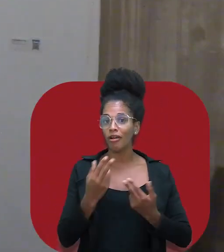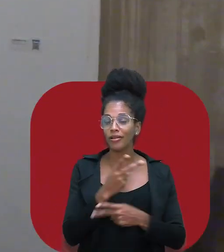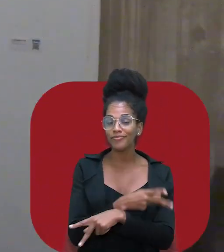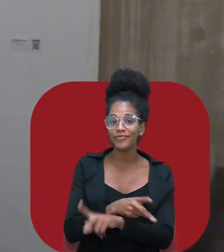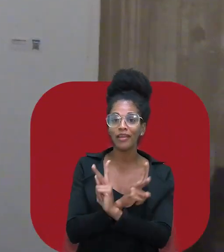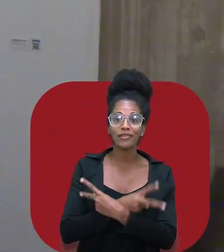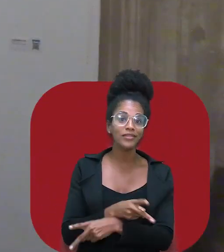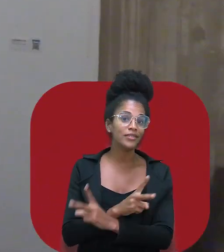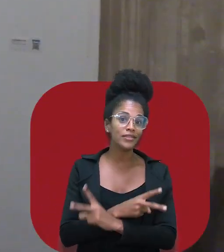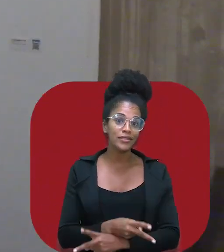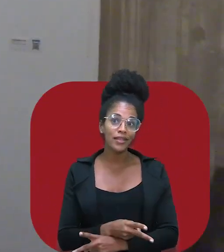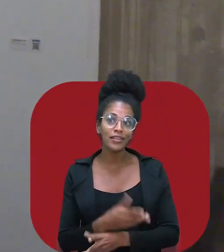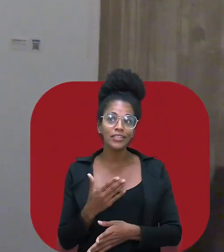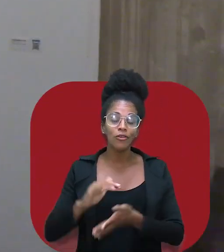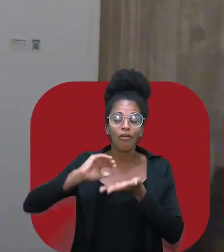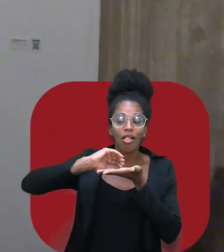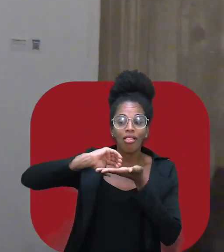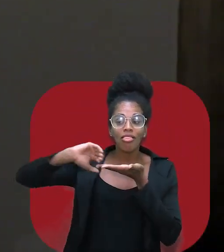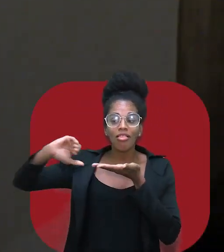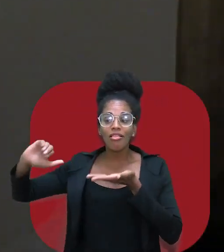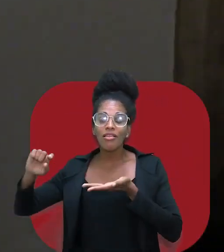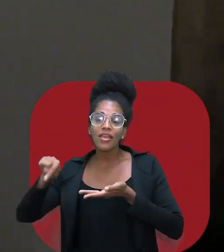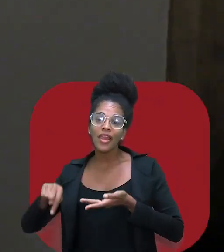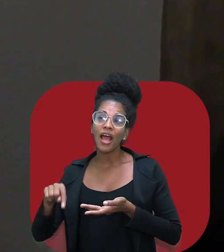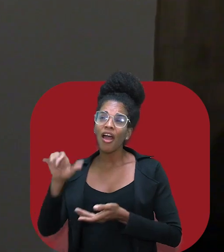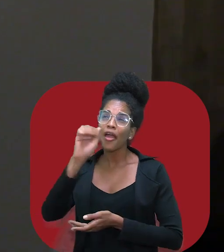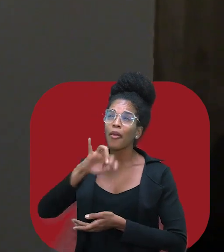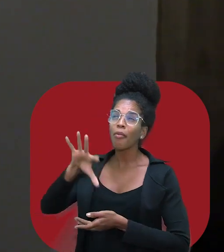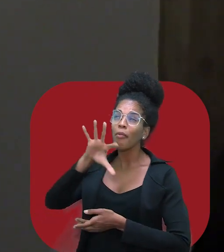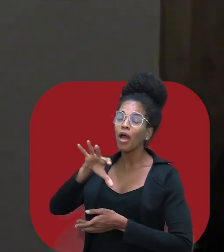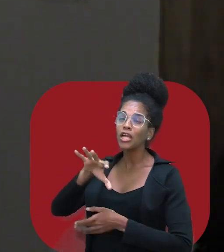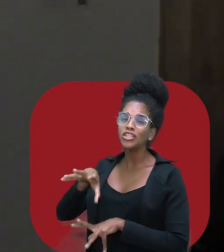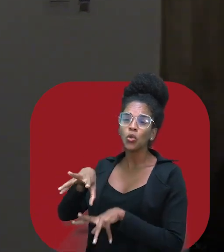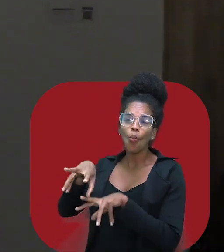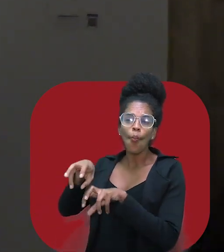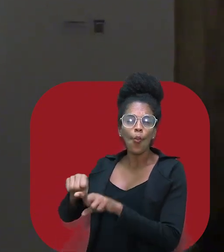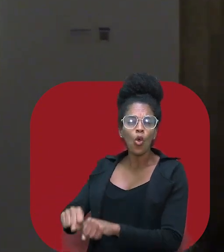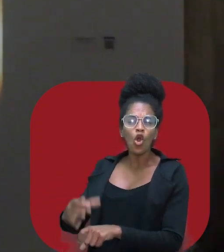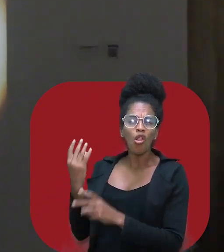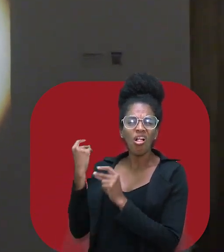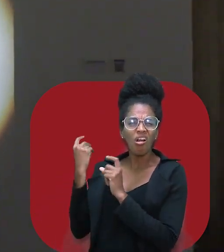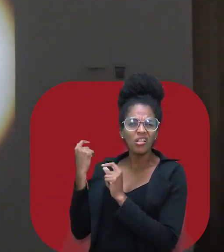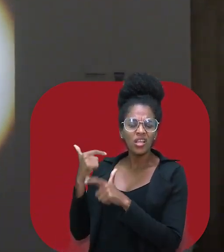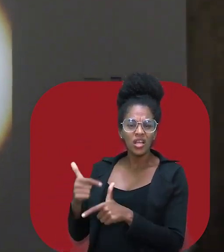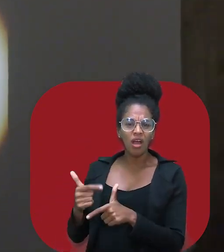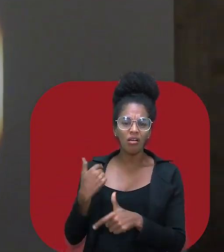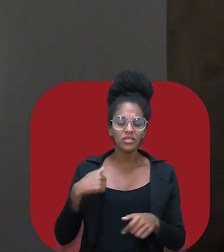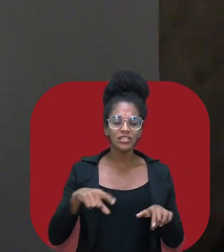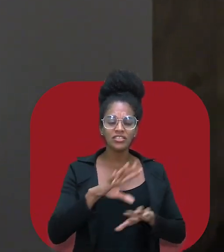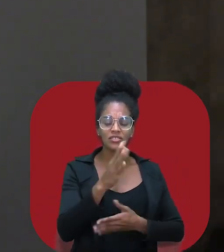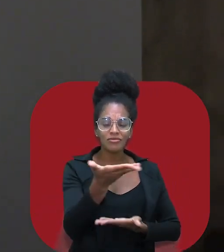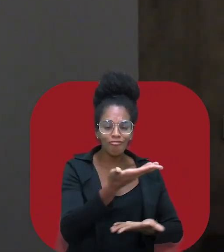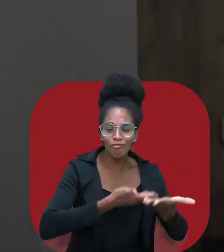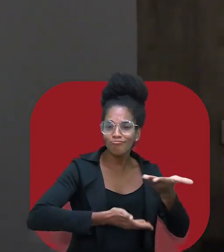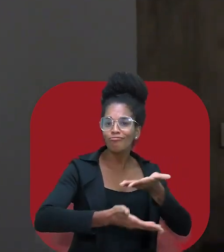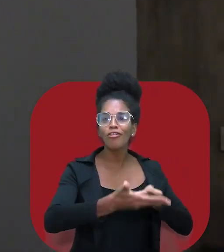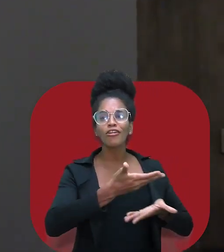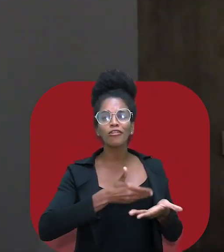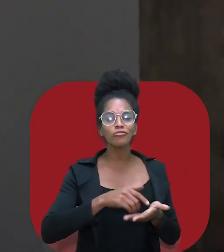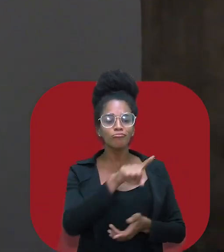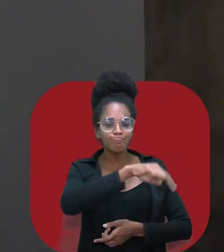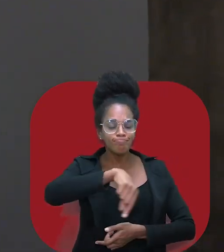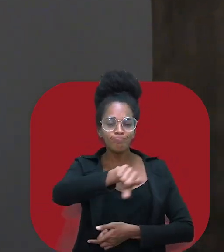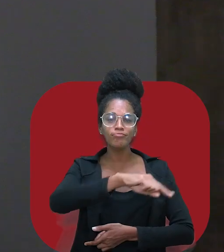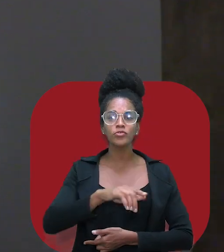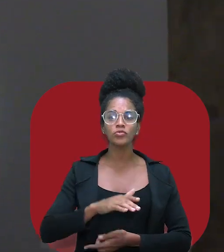quis retirar esse contexto tão presente, colonial, nelas e compor uma colagem que seja algo educativo, interativo com